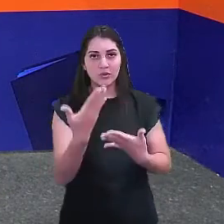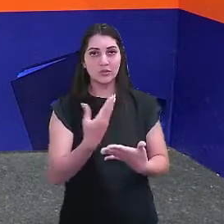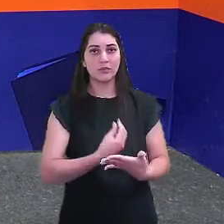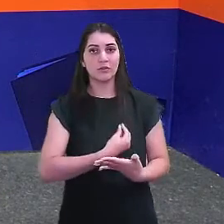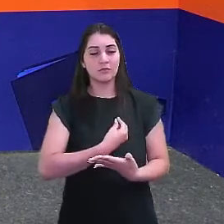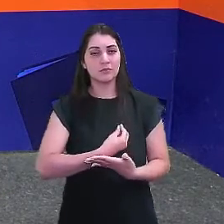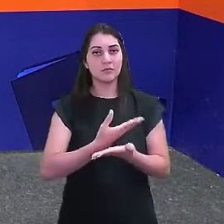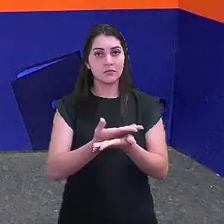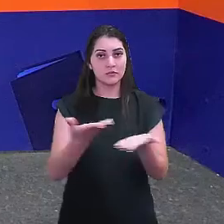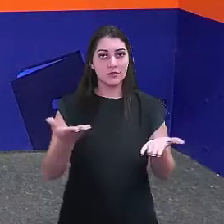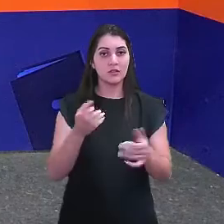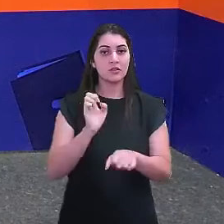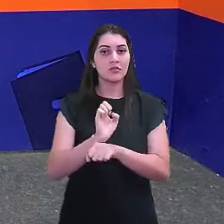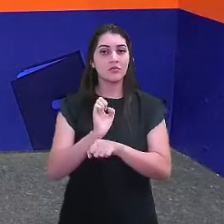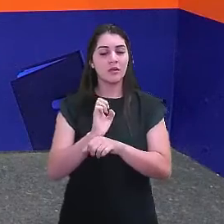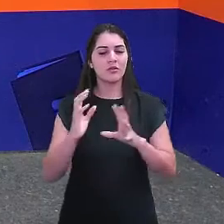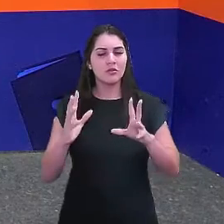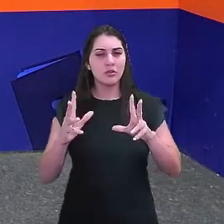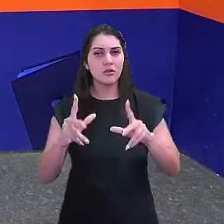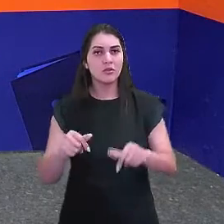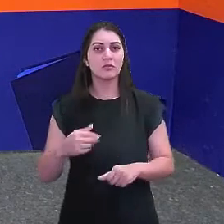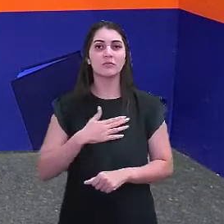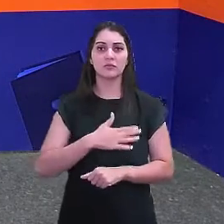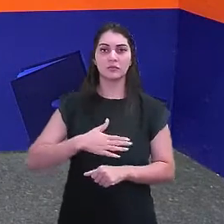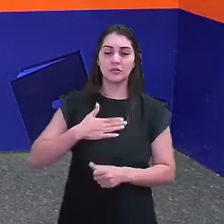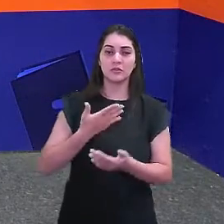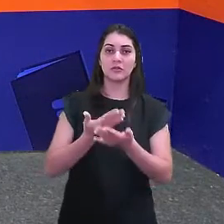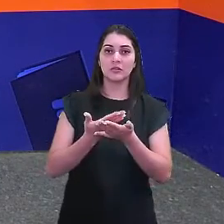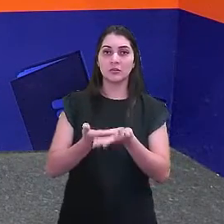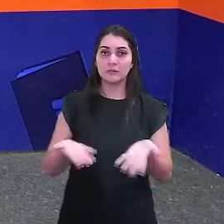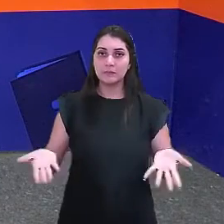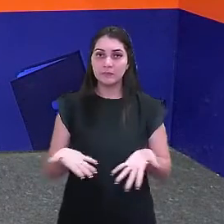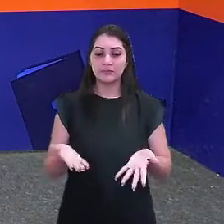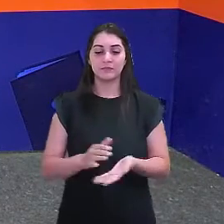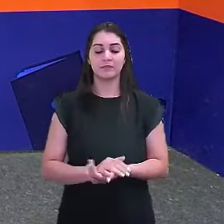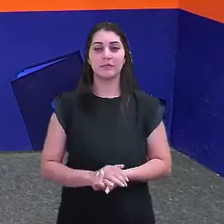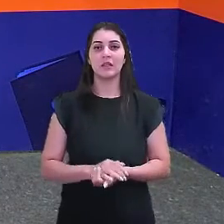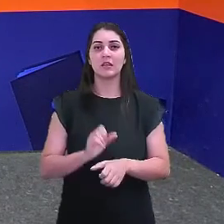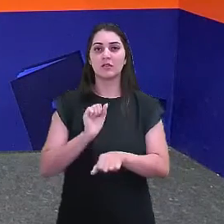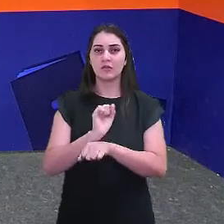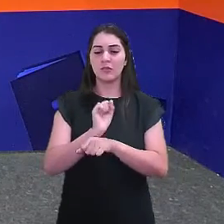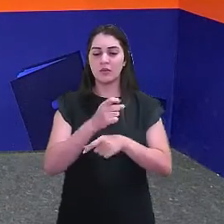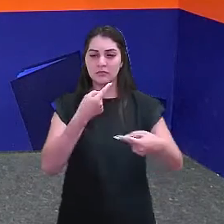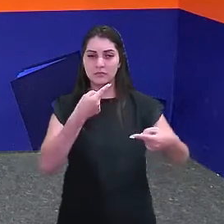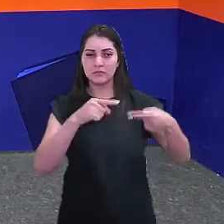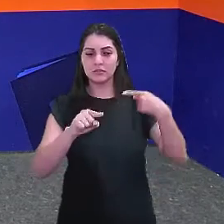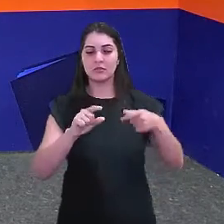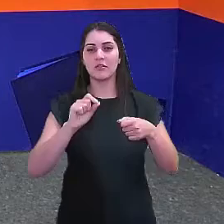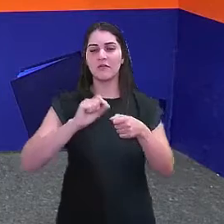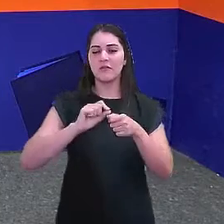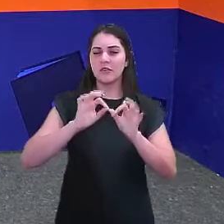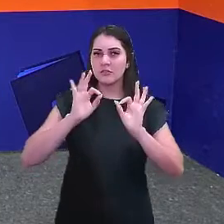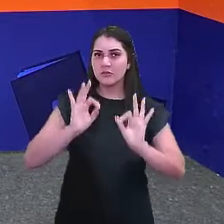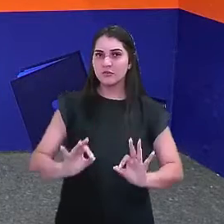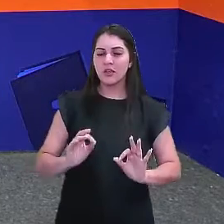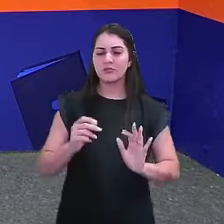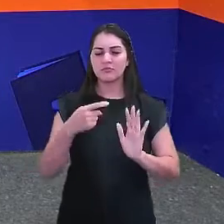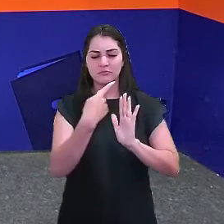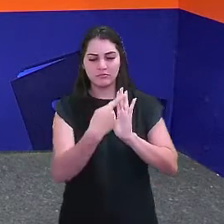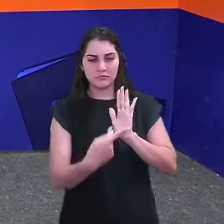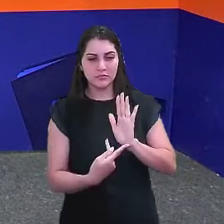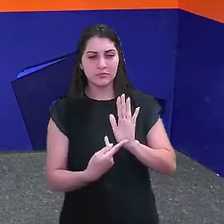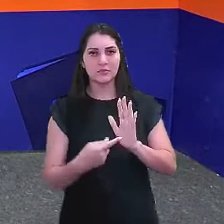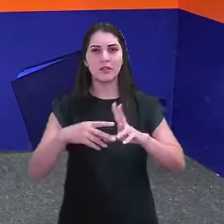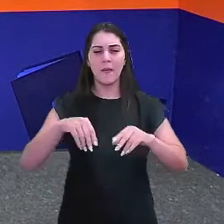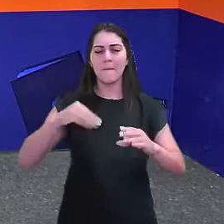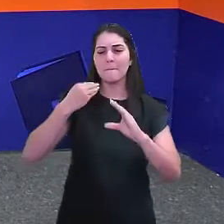de vocês. Espero que todos vocês tenham gostado da nossa aula de hoje. Aguardo aí o desafio, faz direitinho, desenha o perfil do solo, manda